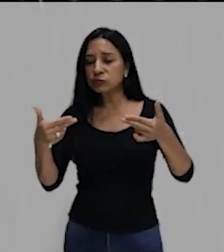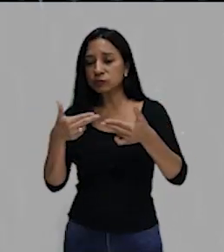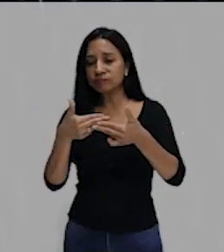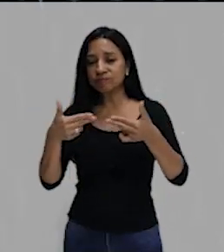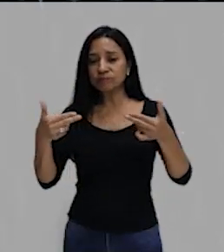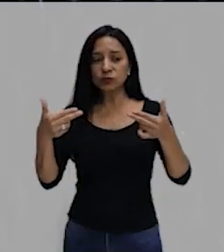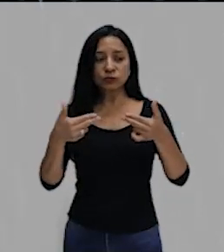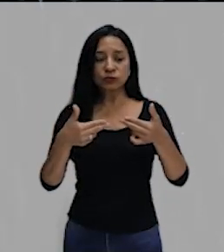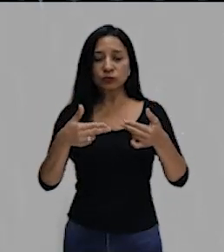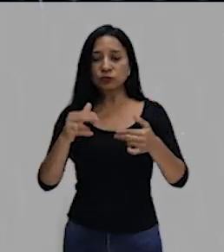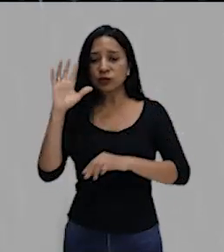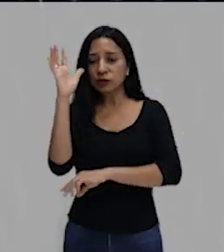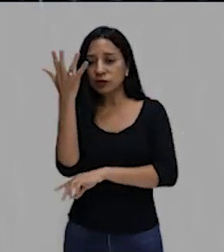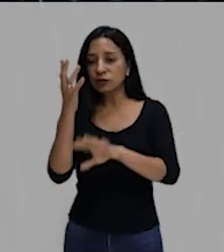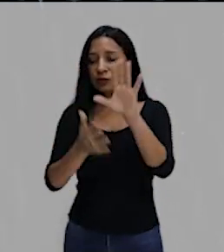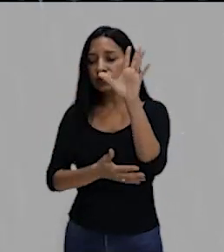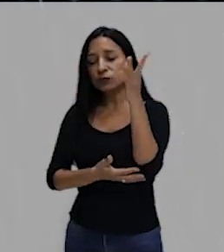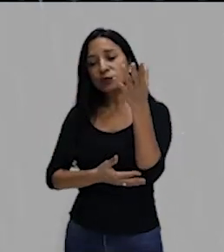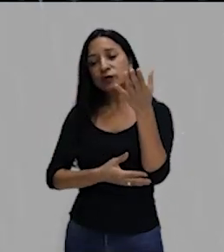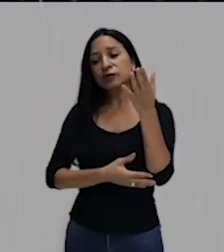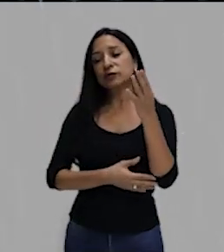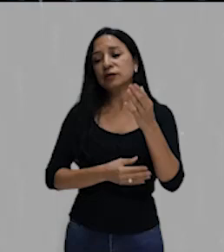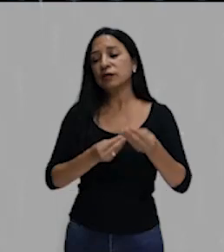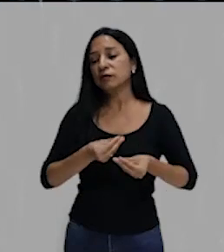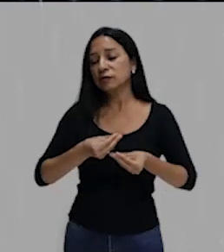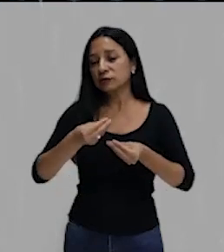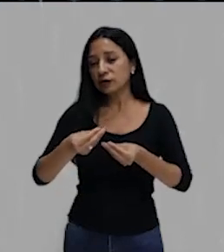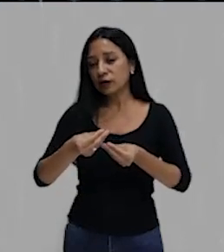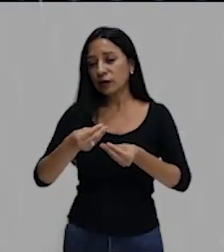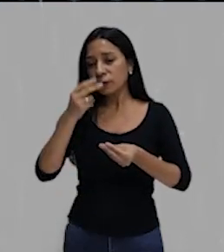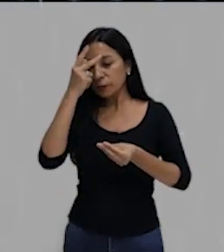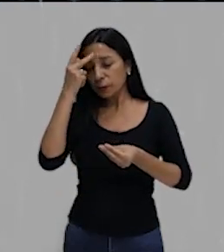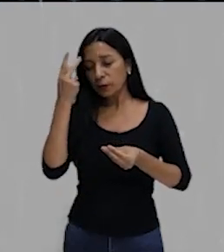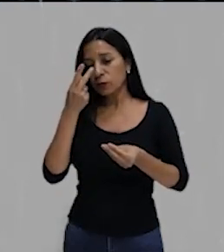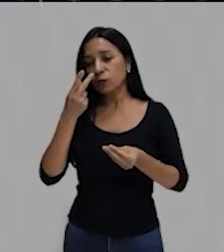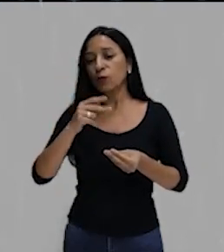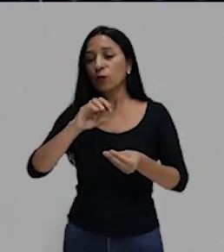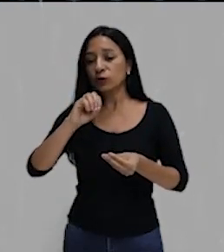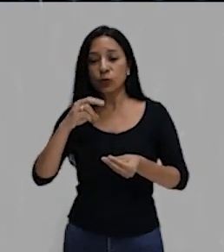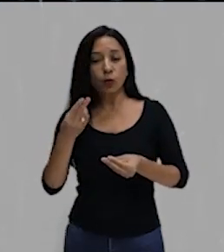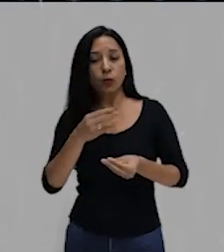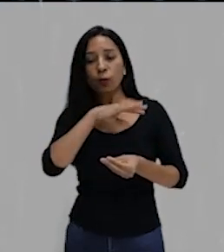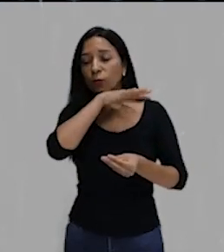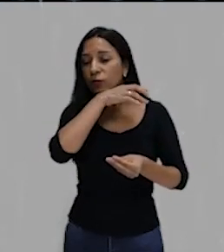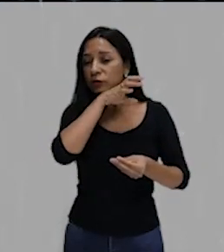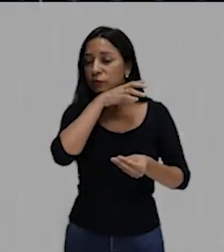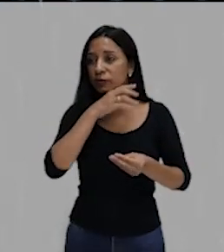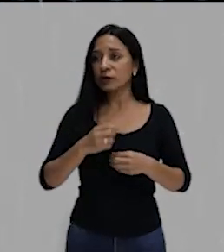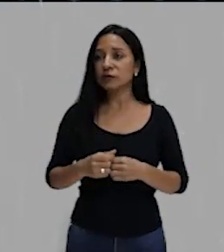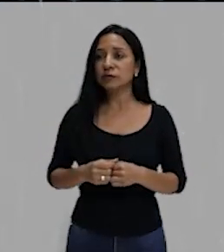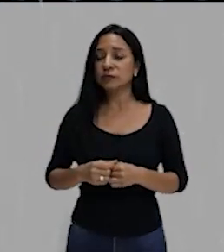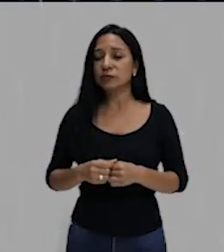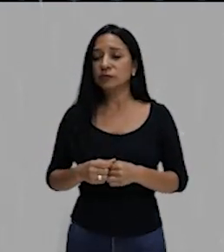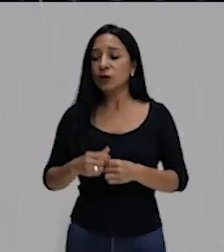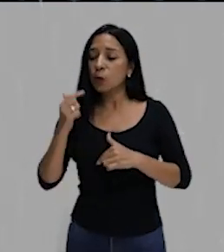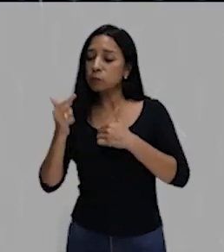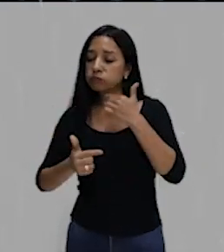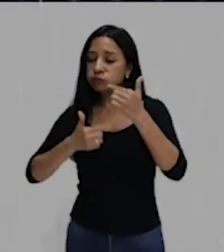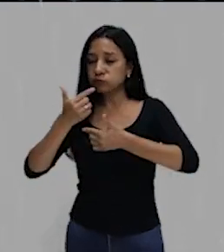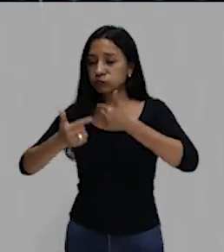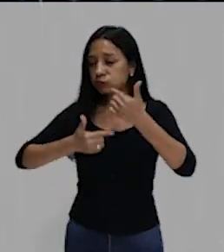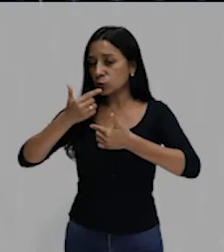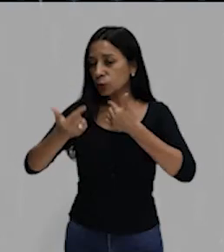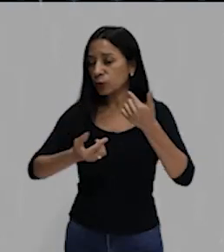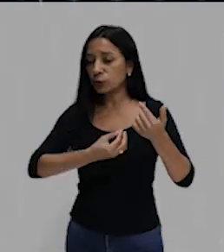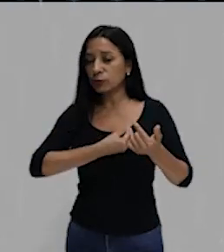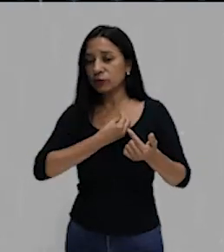fornece para os seres vivos. Quando eu tenho muitos seres vivos, existem uma luta pela sobrevivência. Eu